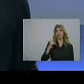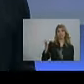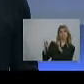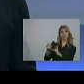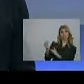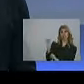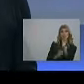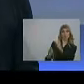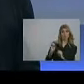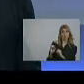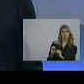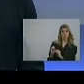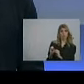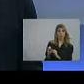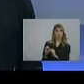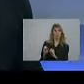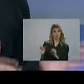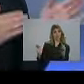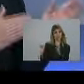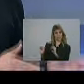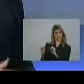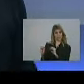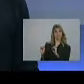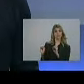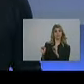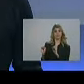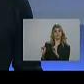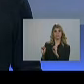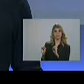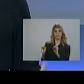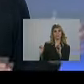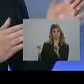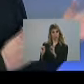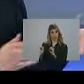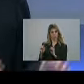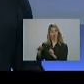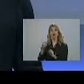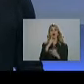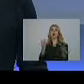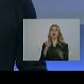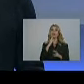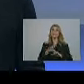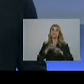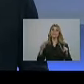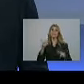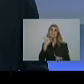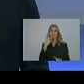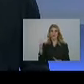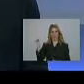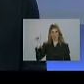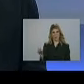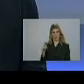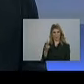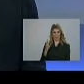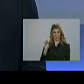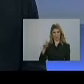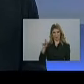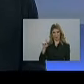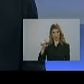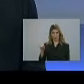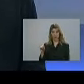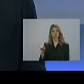zerada, eram 60 milhões por ano diferencial, agora são 2 bilhões e 100, diferente do que diz o candidato Pedro Paulo. Além disso,